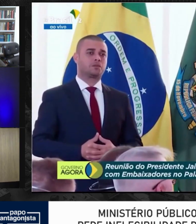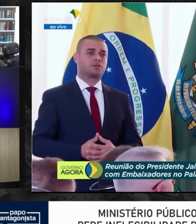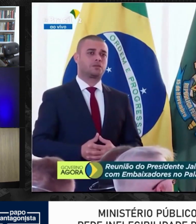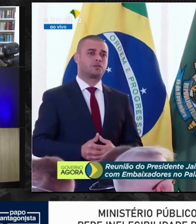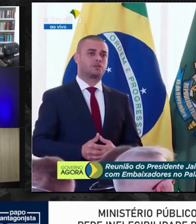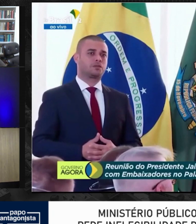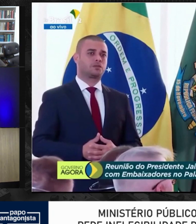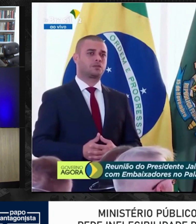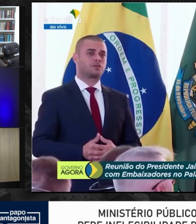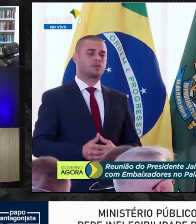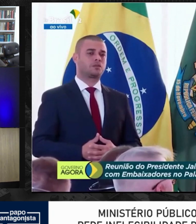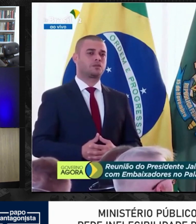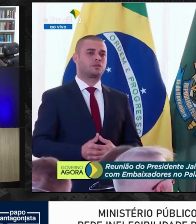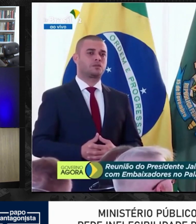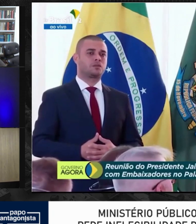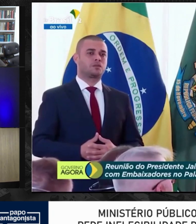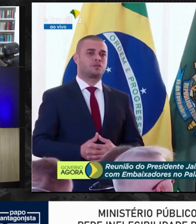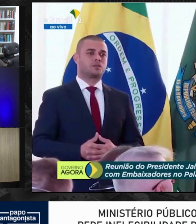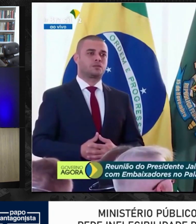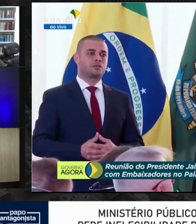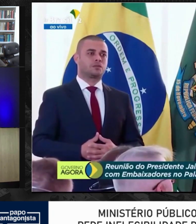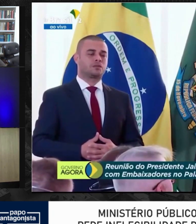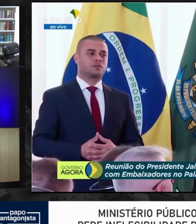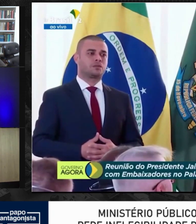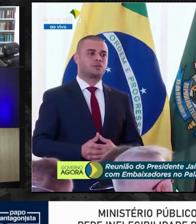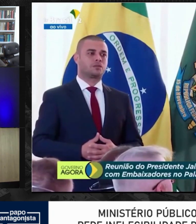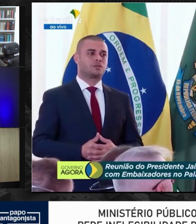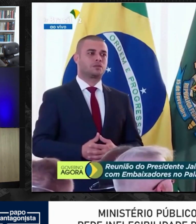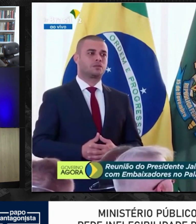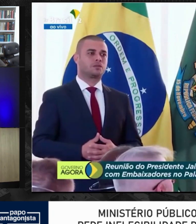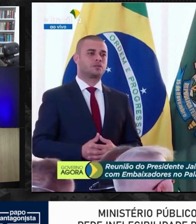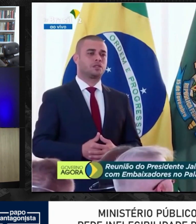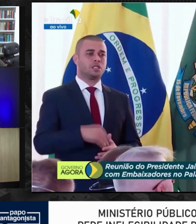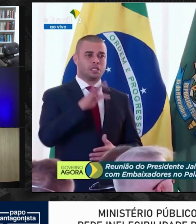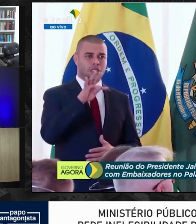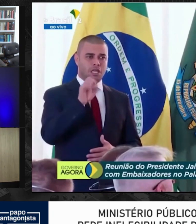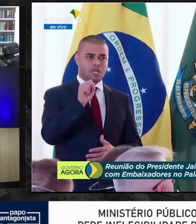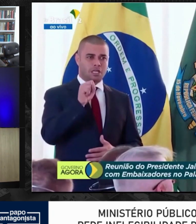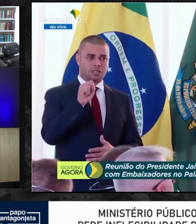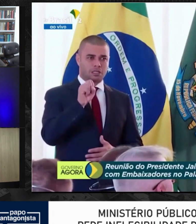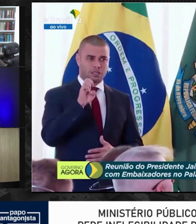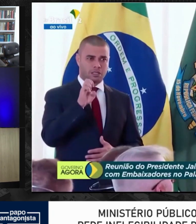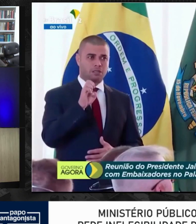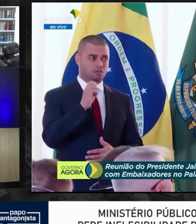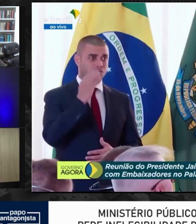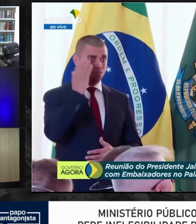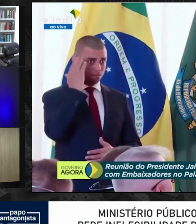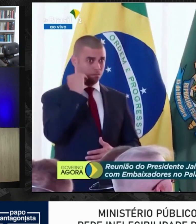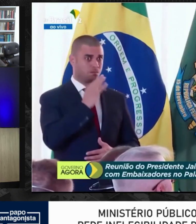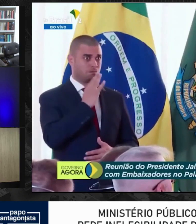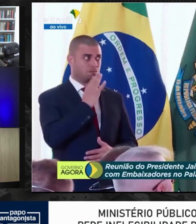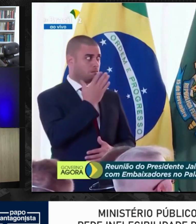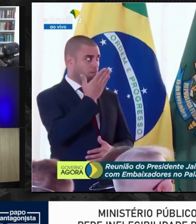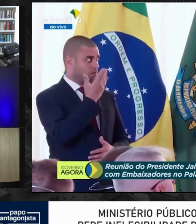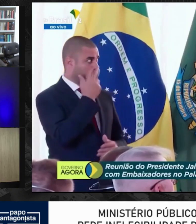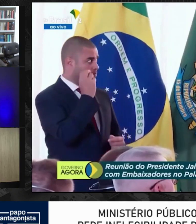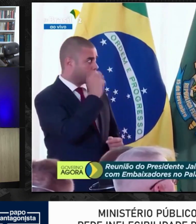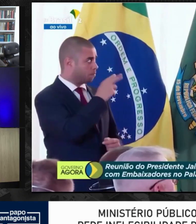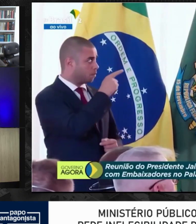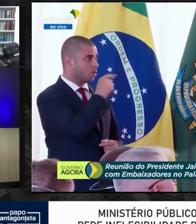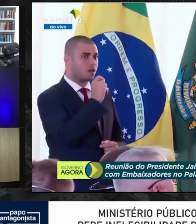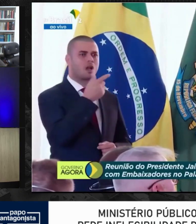associada ao voto digital indicando que o sistema vigente estaria disposto para forjar resultado eleitoral